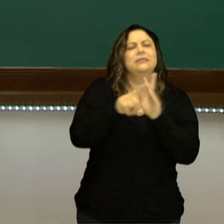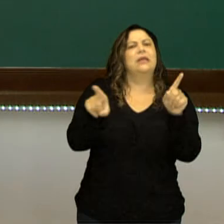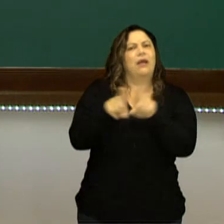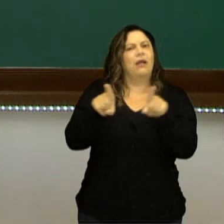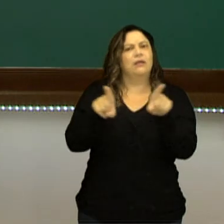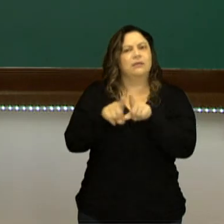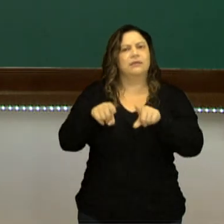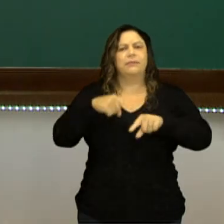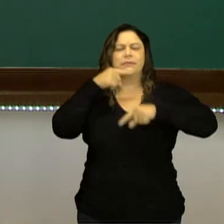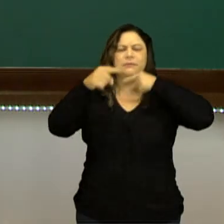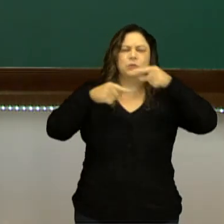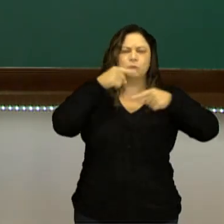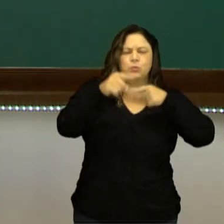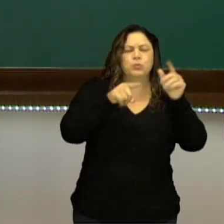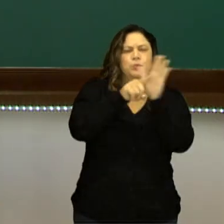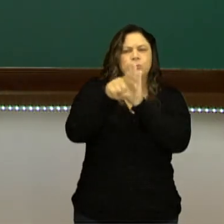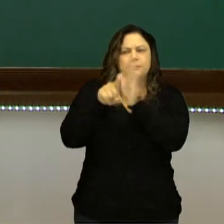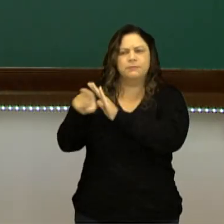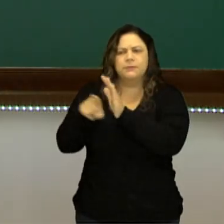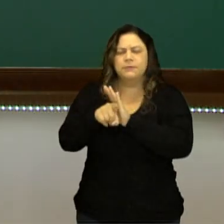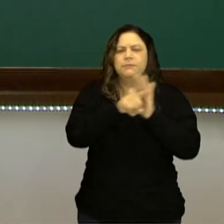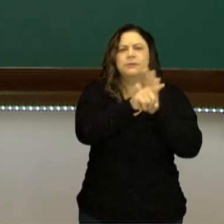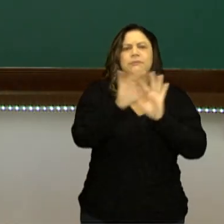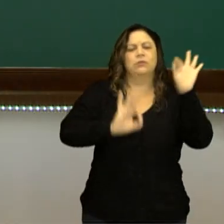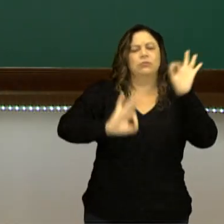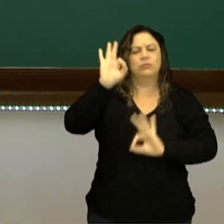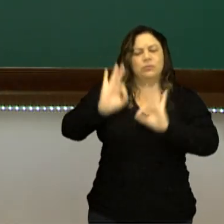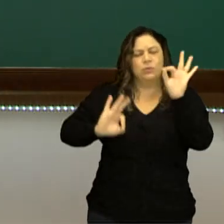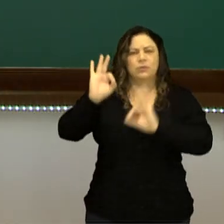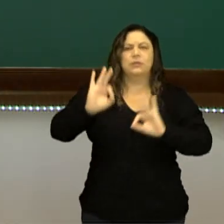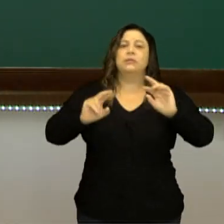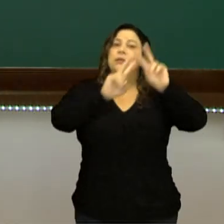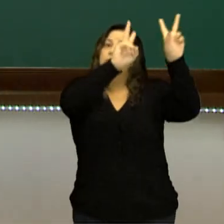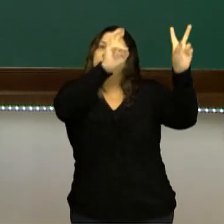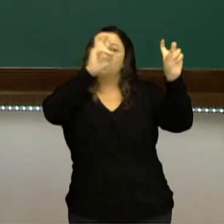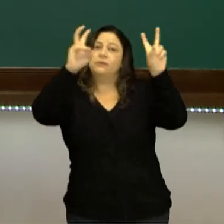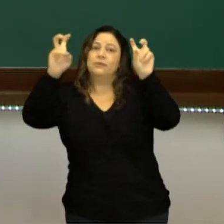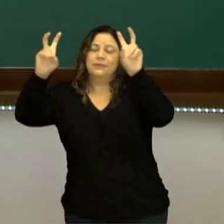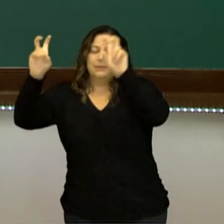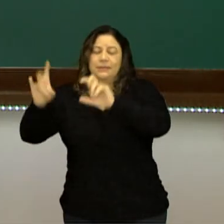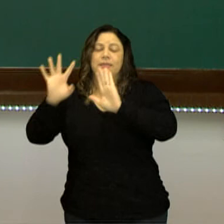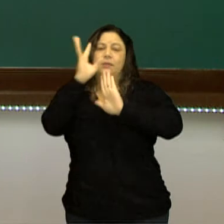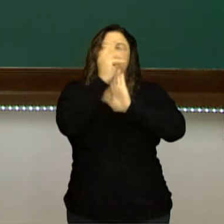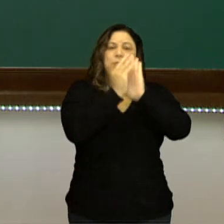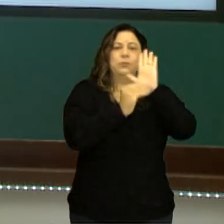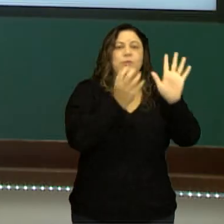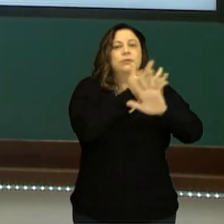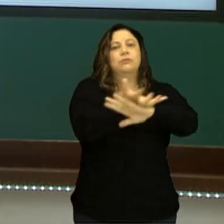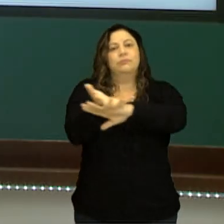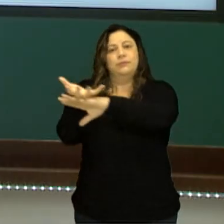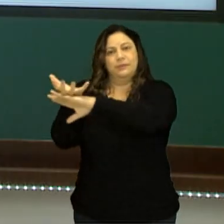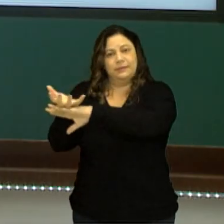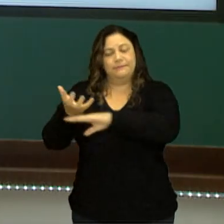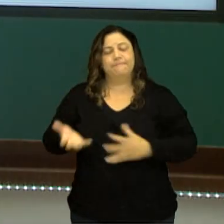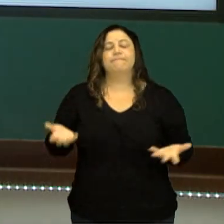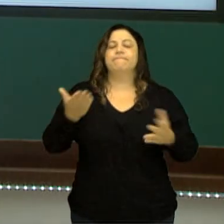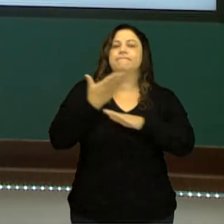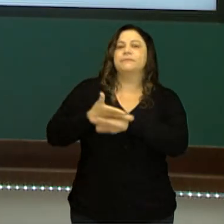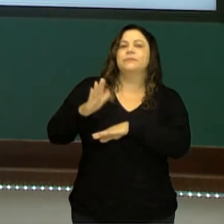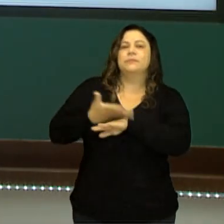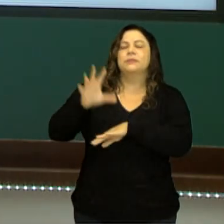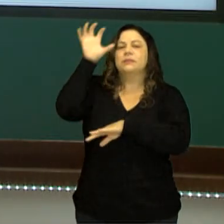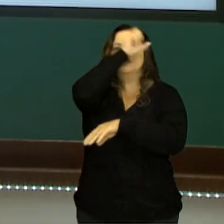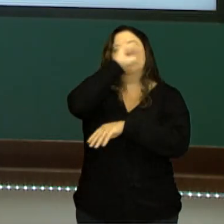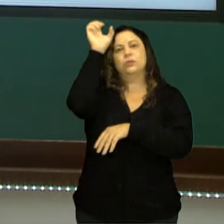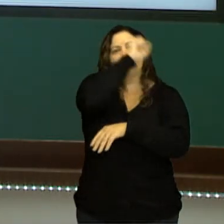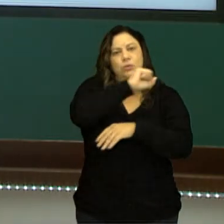que reúnem esses exercícios de forma organizada, por tema, por conteúdo, por disciplina, né? Quando exercitamos aquilo que